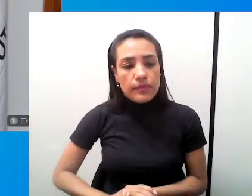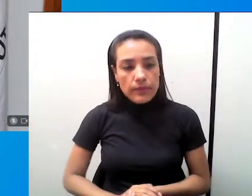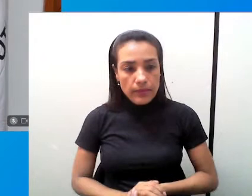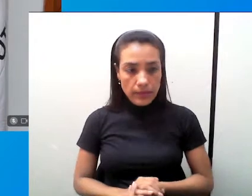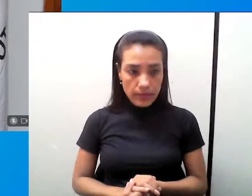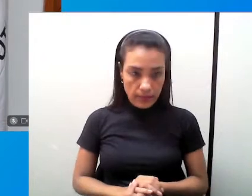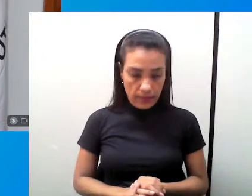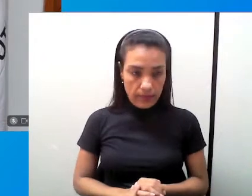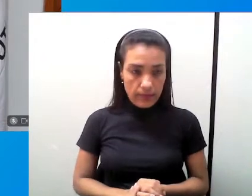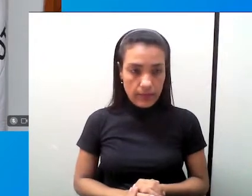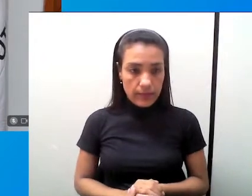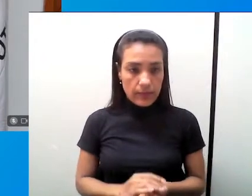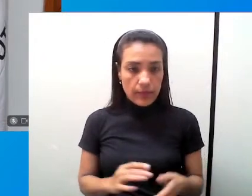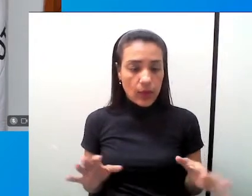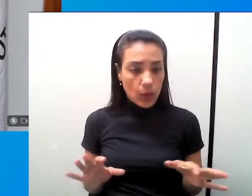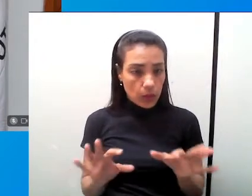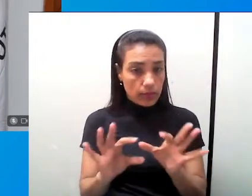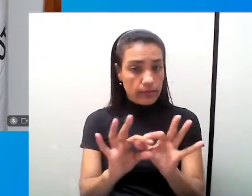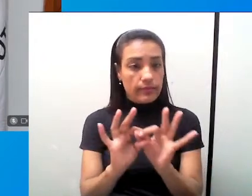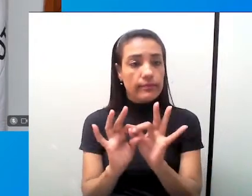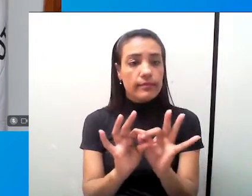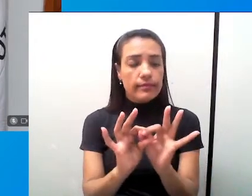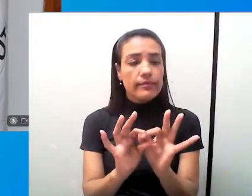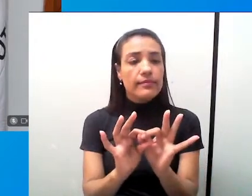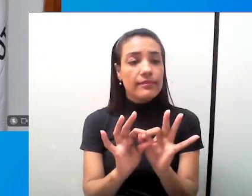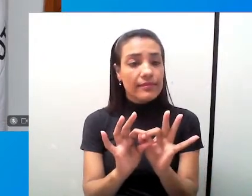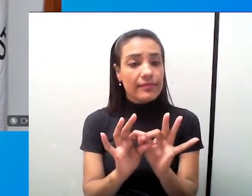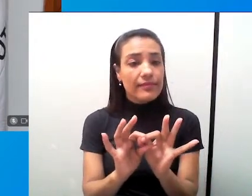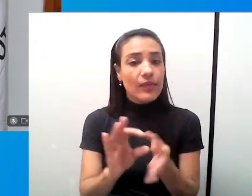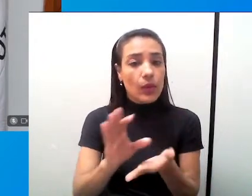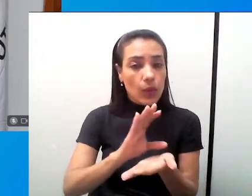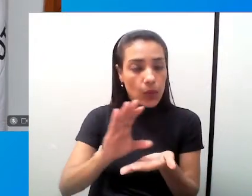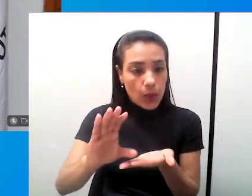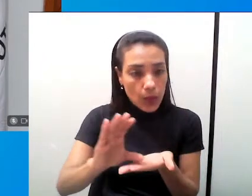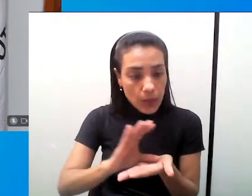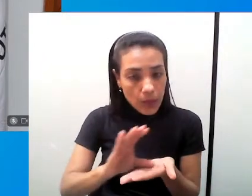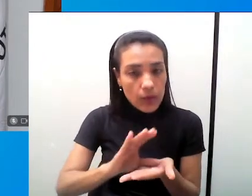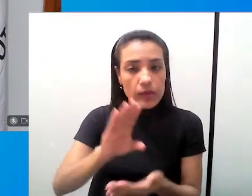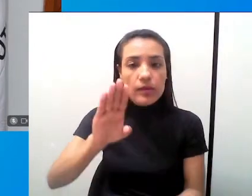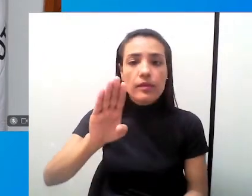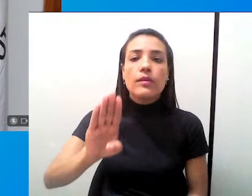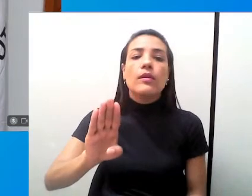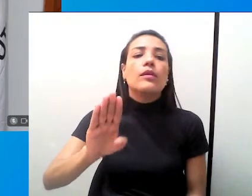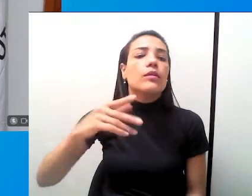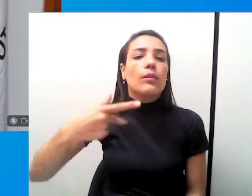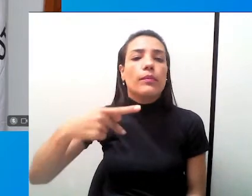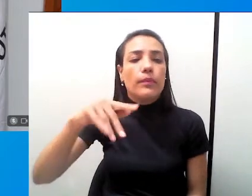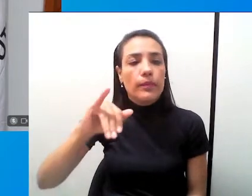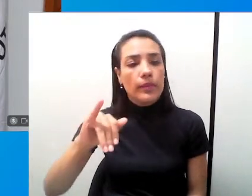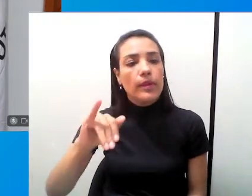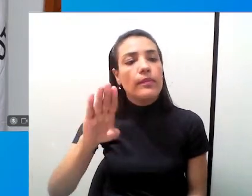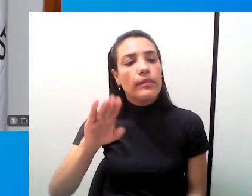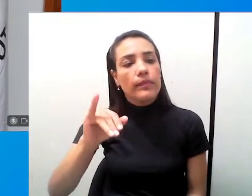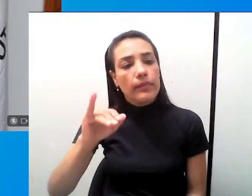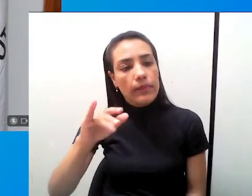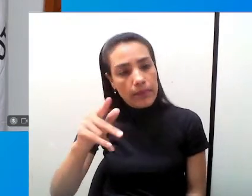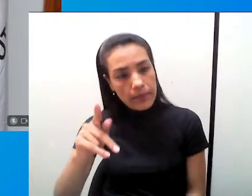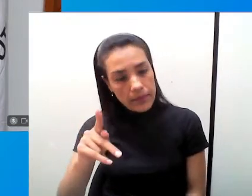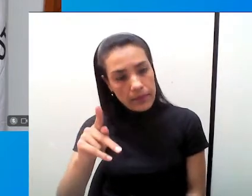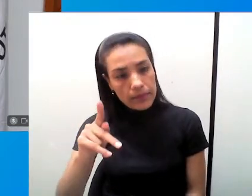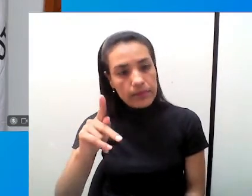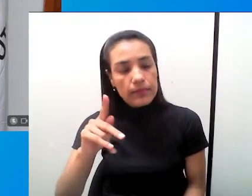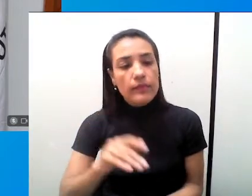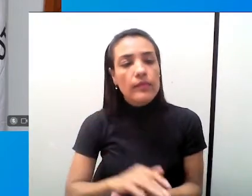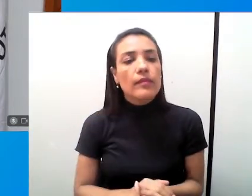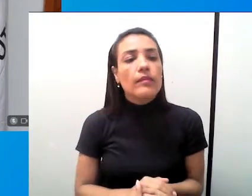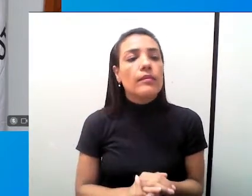o elo de ligação são as bolsas PIBICS, né? São os nossos alunos do integrado, mas o referencial é